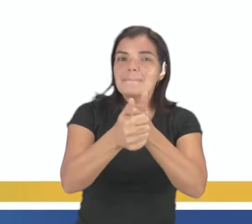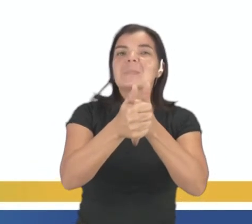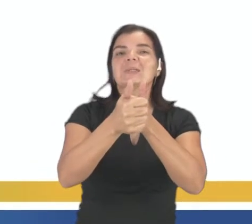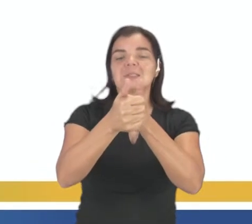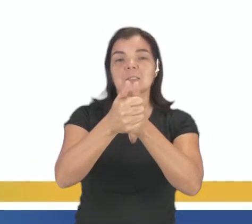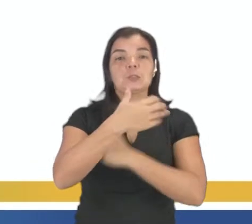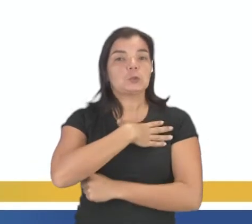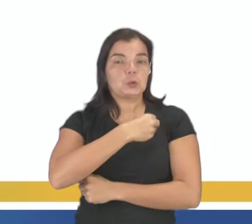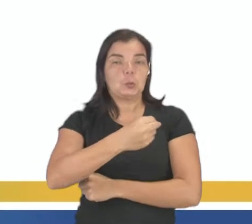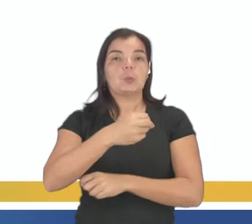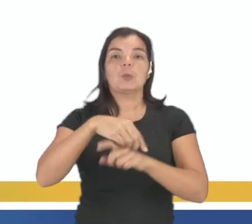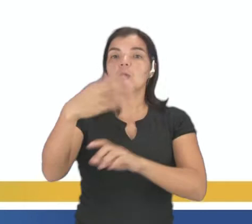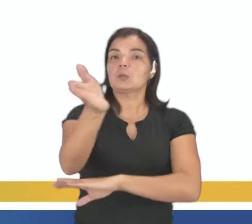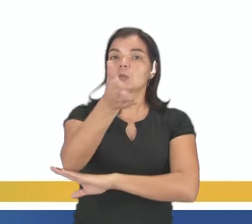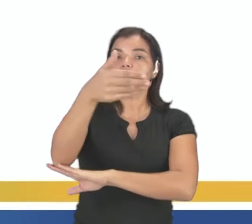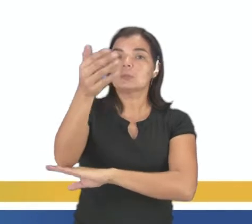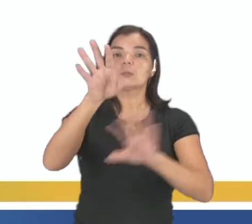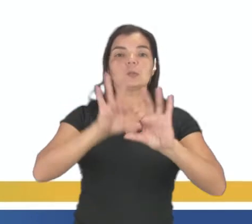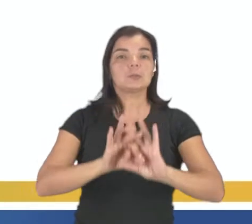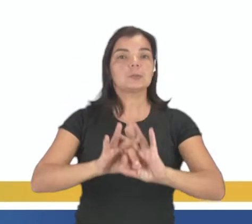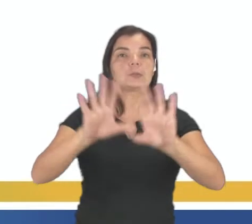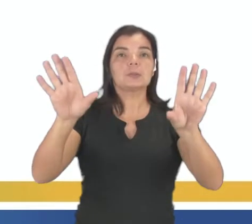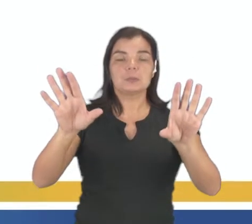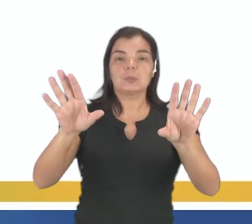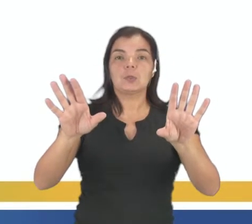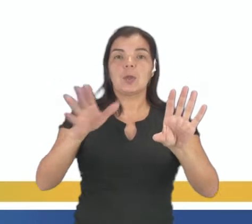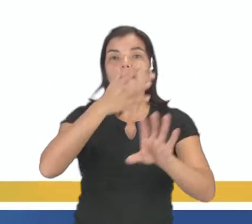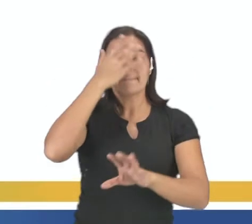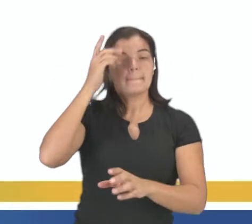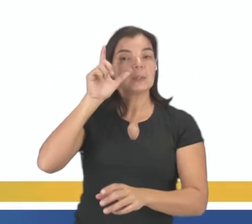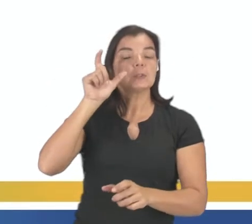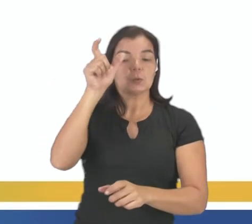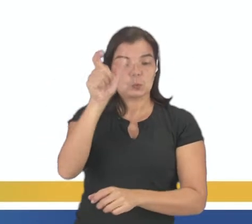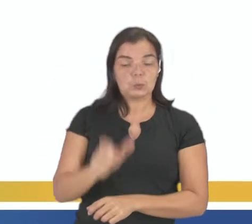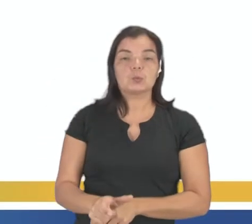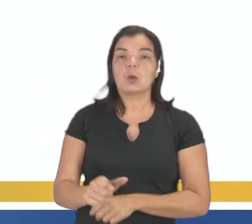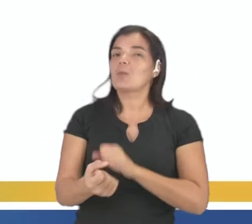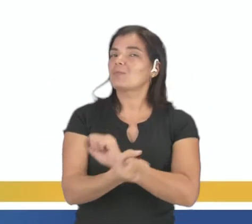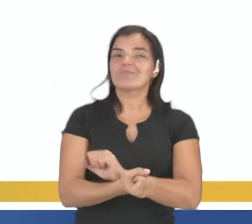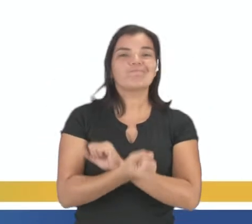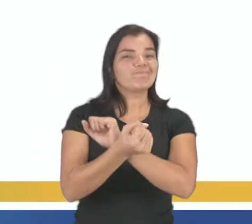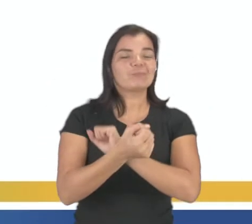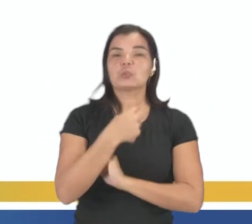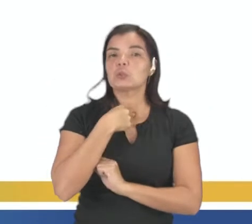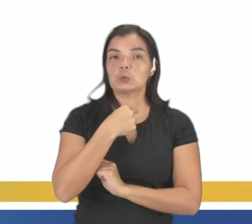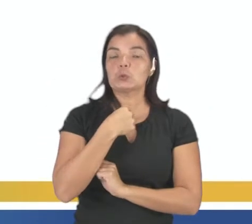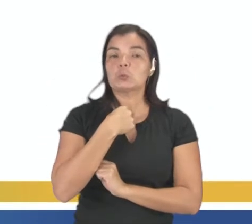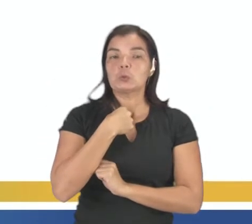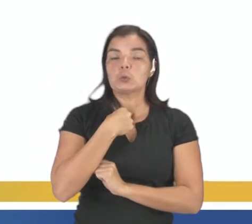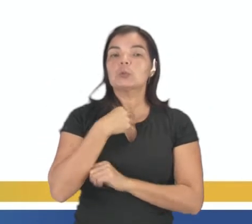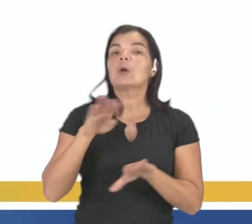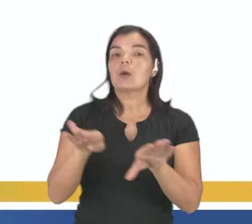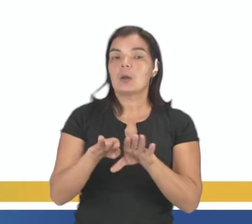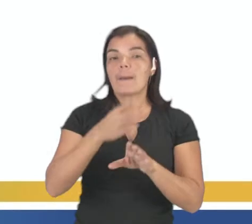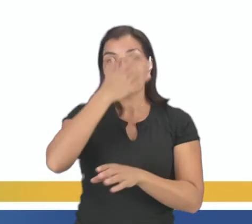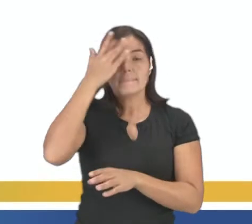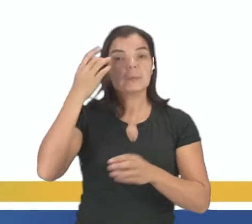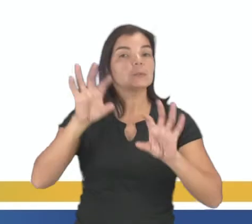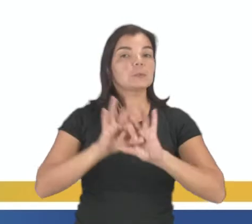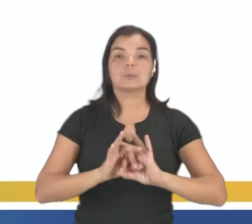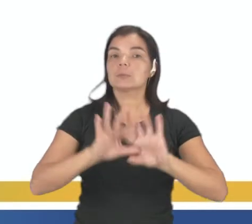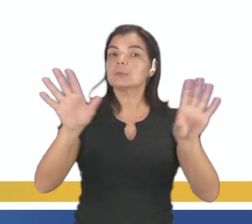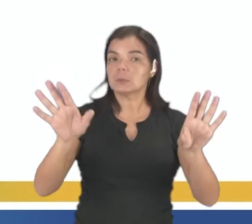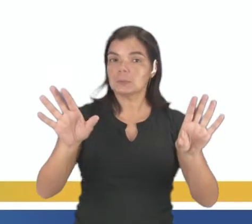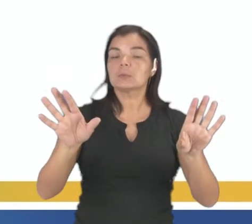o símbolo, olha a bandeira, liberdade. Nenhum ser humano deve ser escravizado, ser submetido. As pessoas são